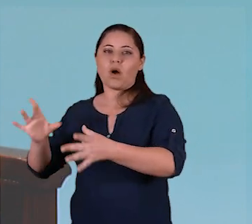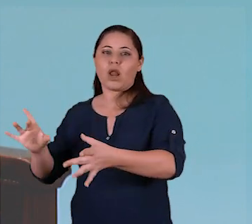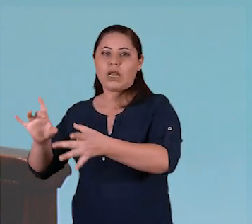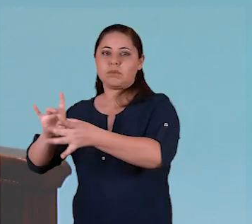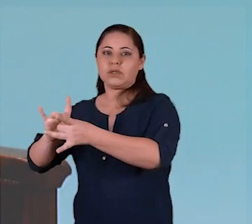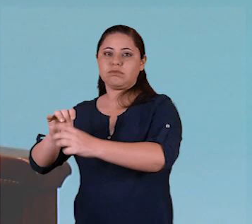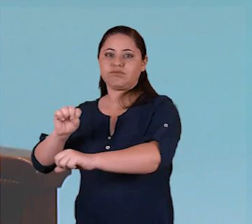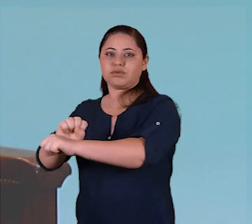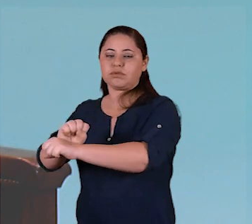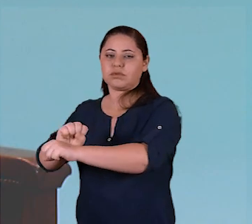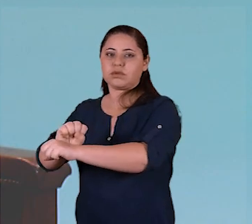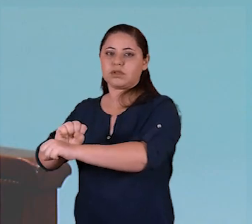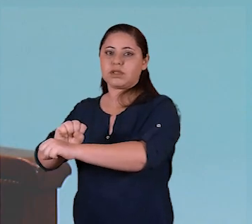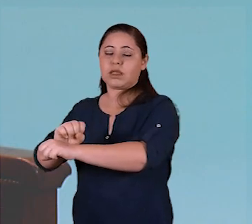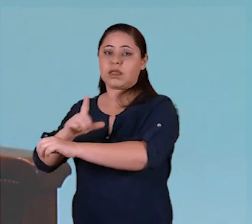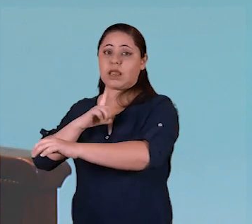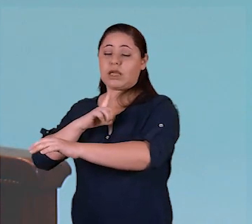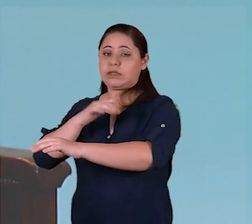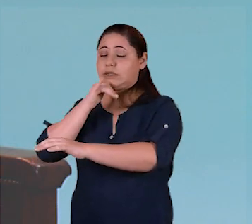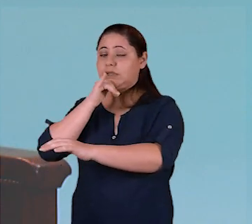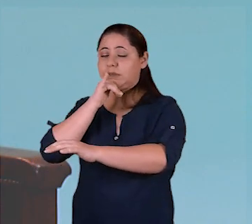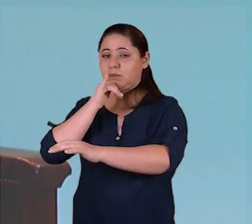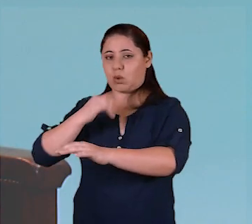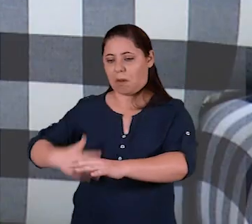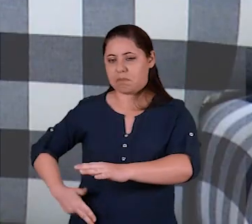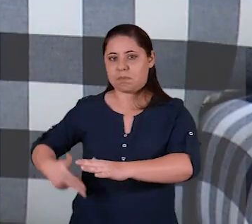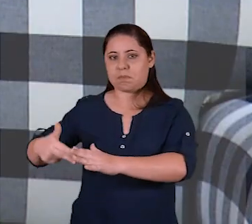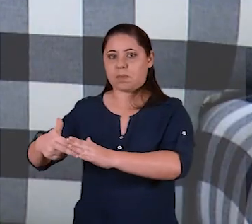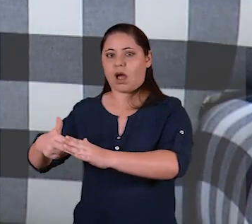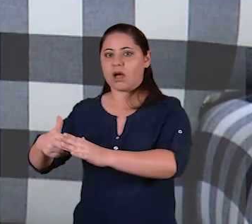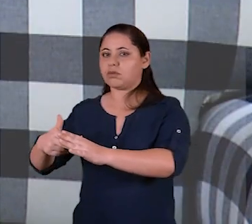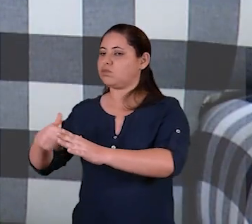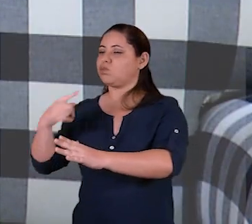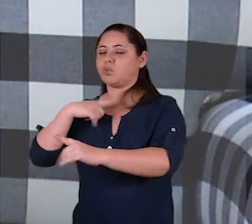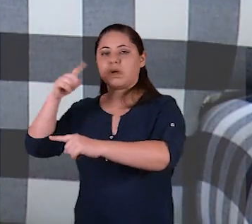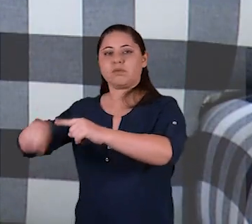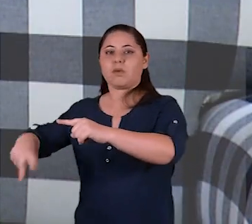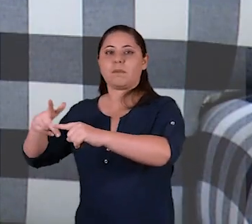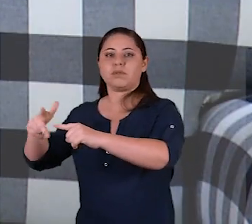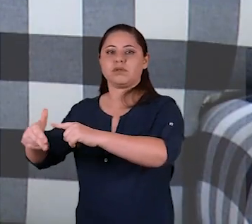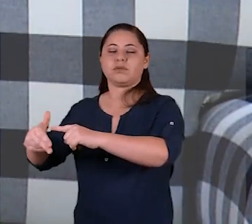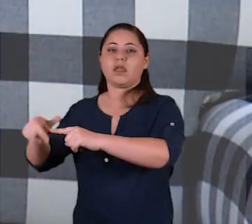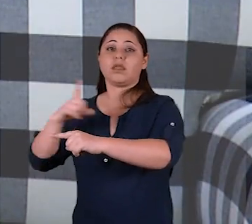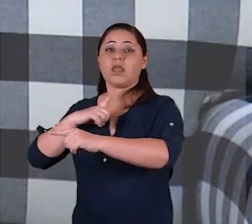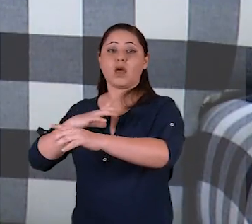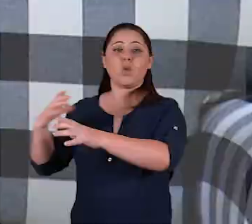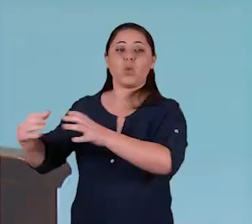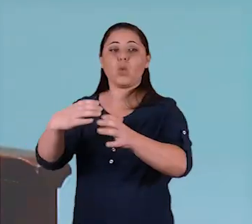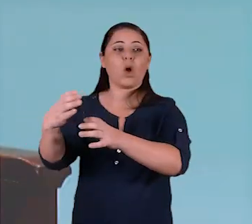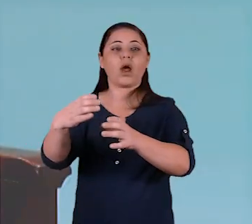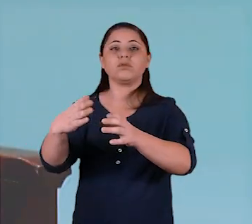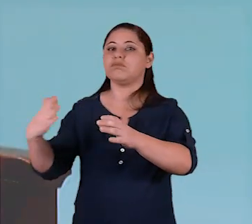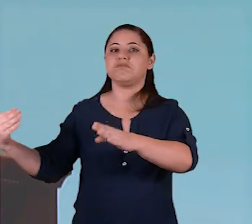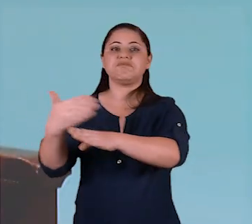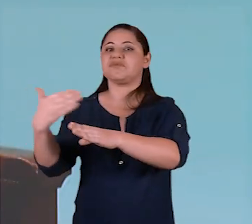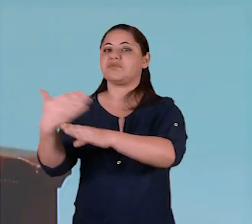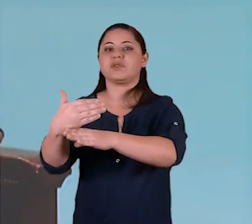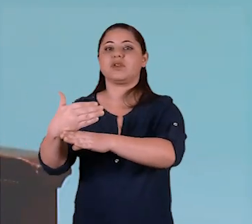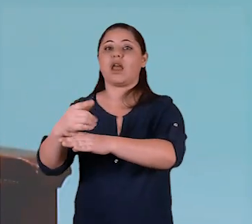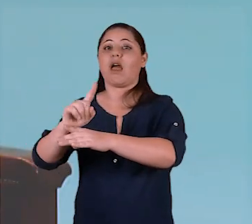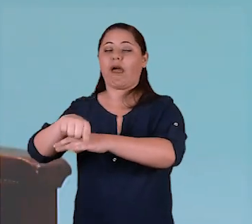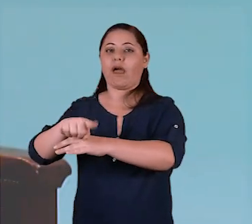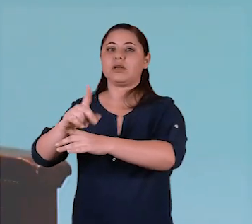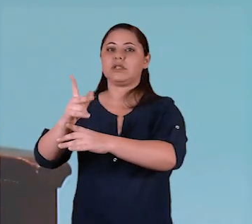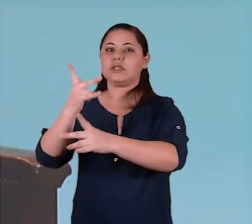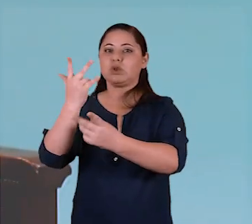sua liberdade restrita, você tem seu porte de arma cassado, você tem locais que você não pode ir. Então, isso